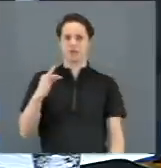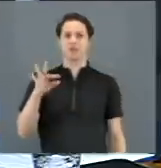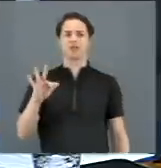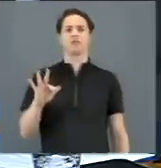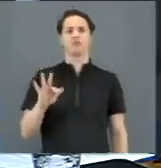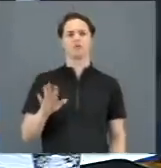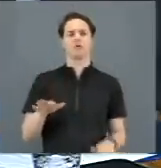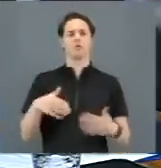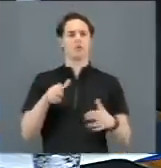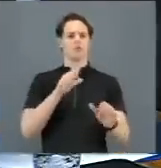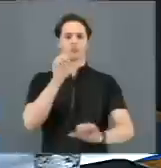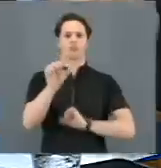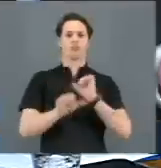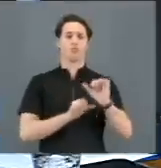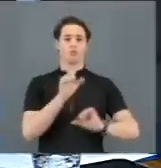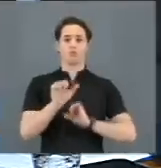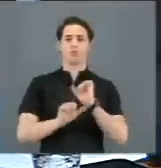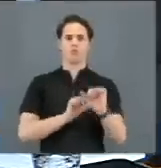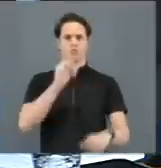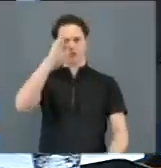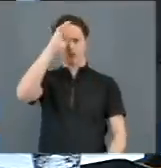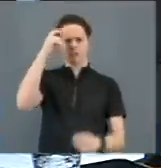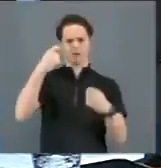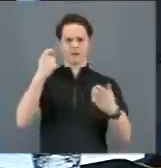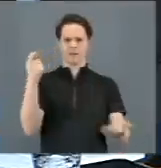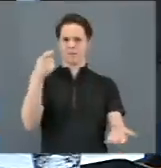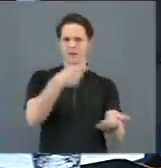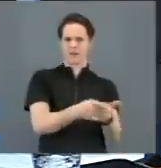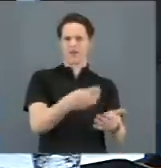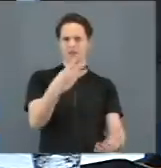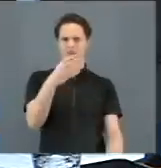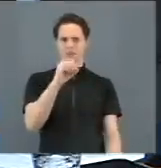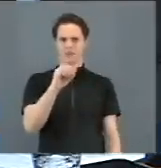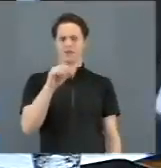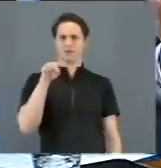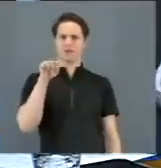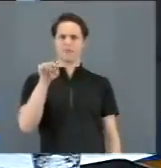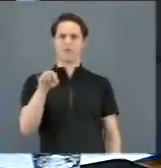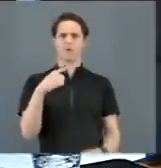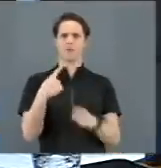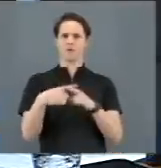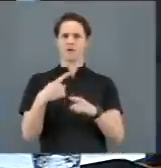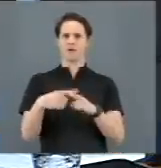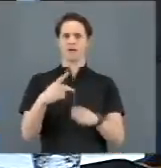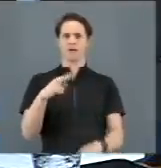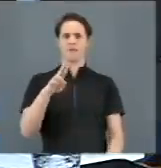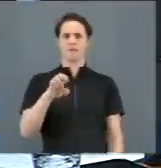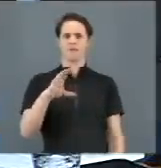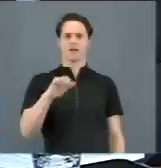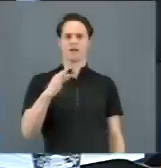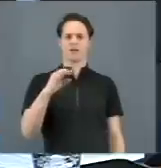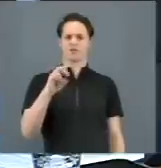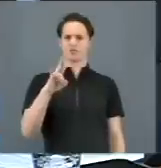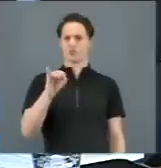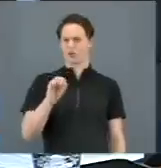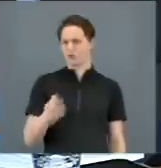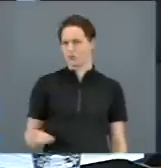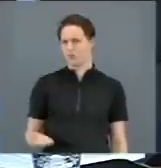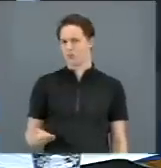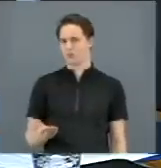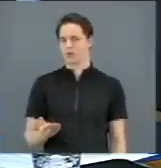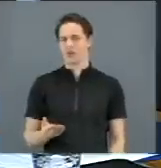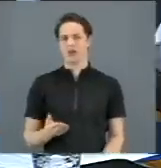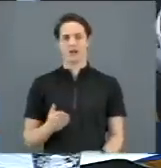para a noite, Bolsonaro tem que pagar 70 bi de precatório, porque ninguém pode esperar mais esse dinheiro, inviabilizando o